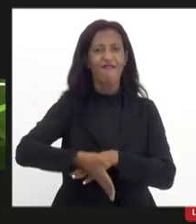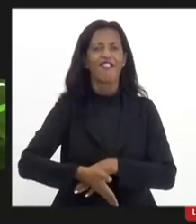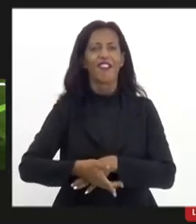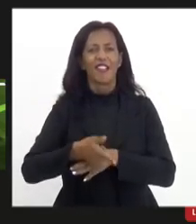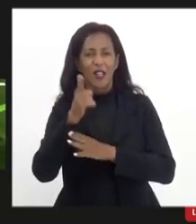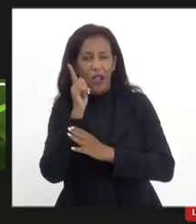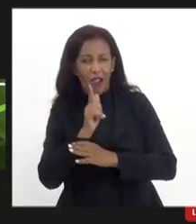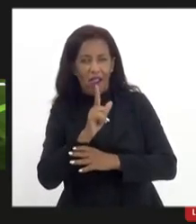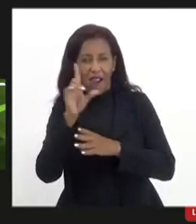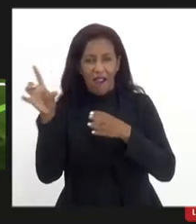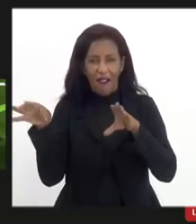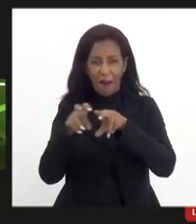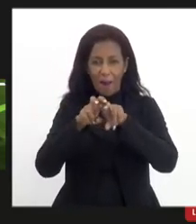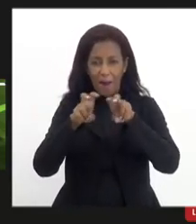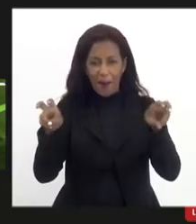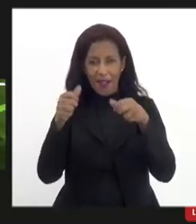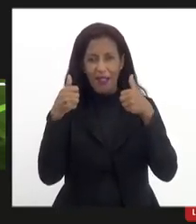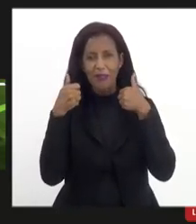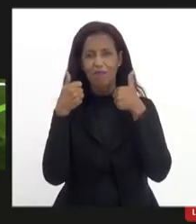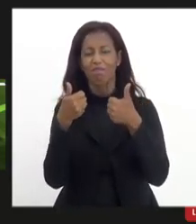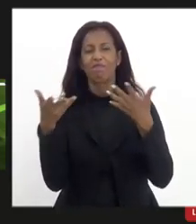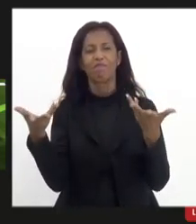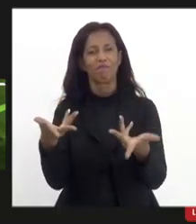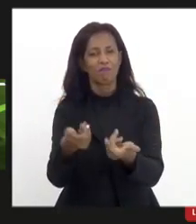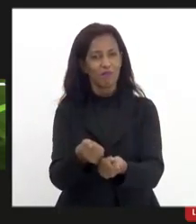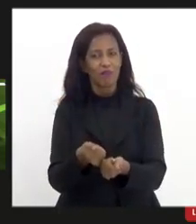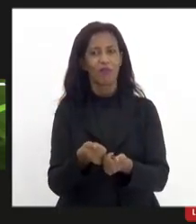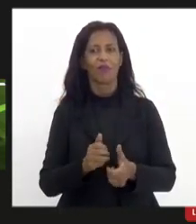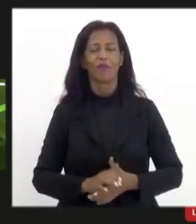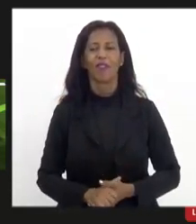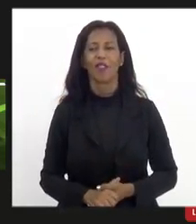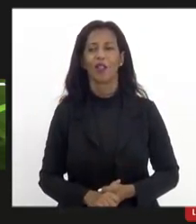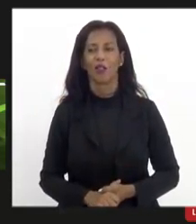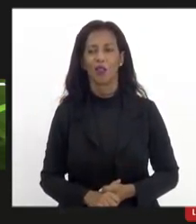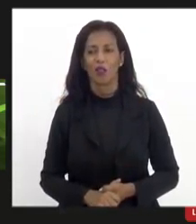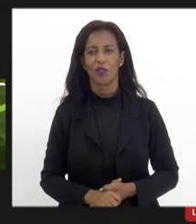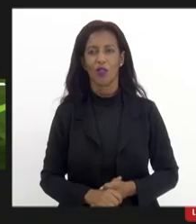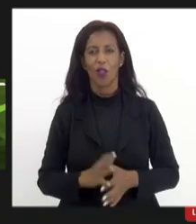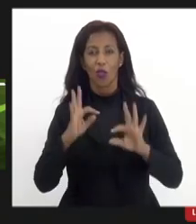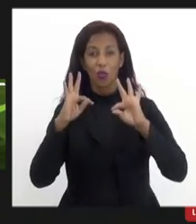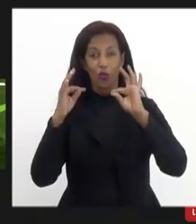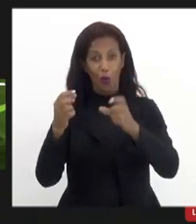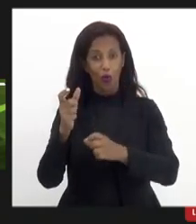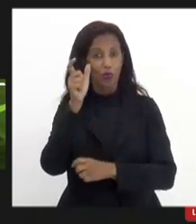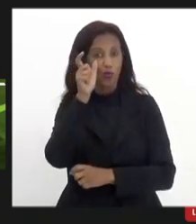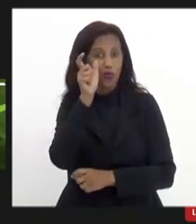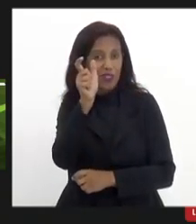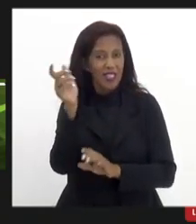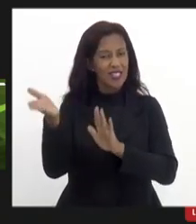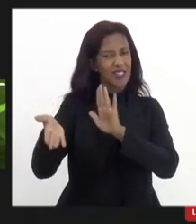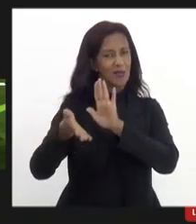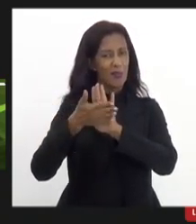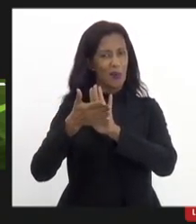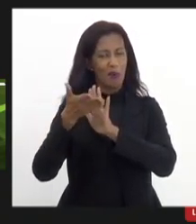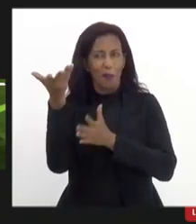pegar essa bancada aí maravilhosa, todos com o mesmo interesse e